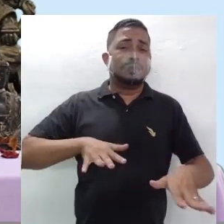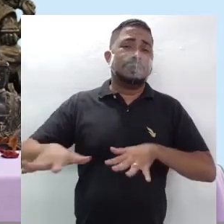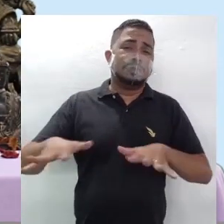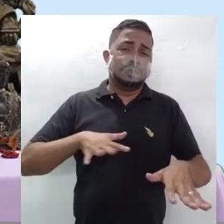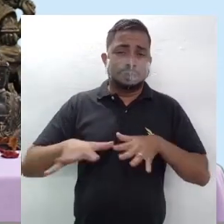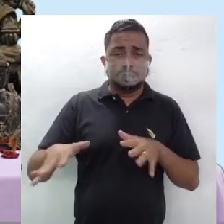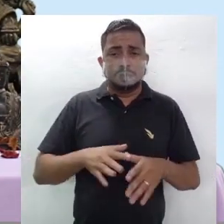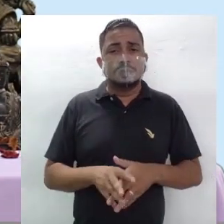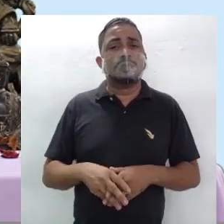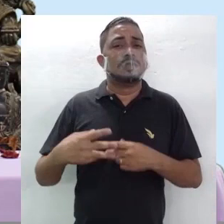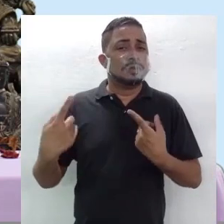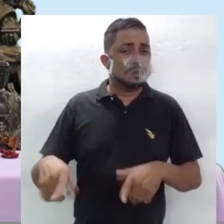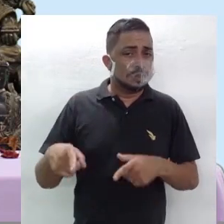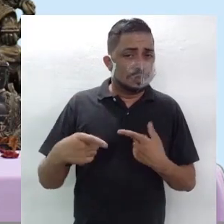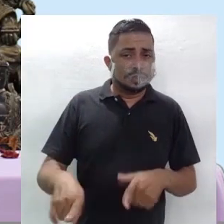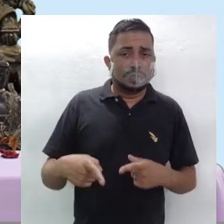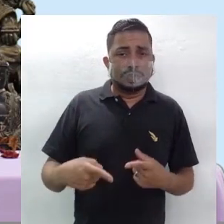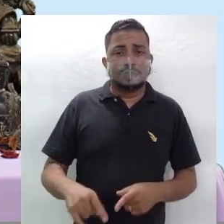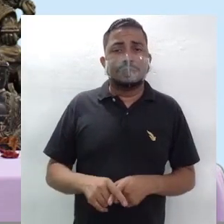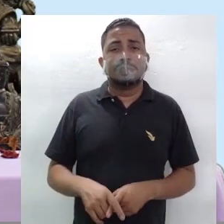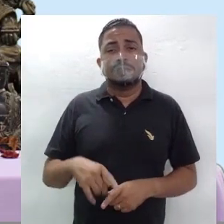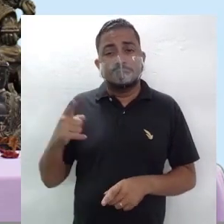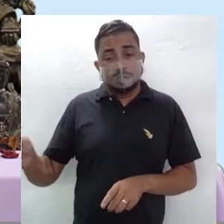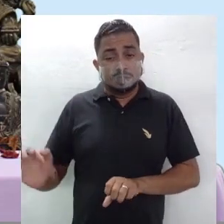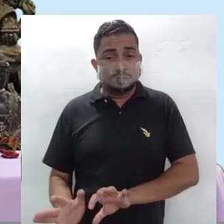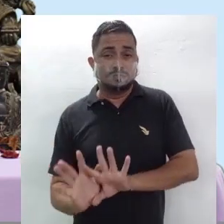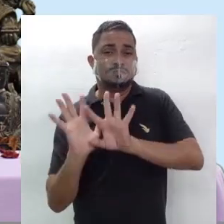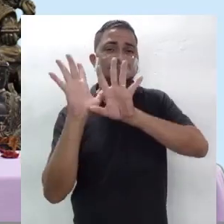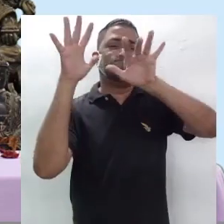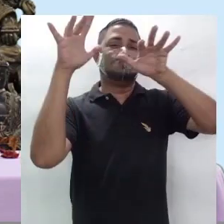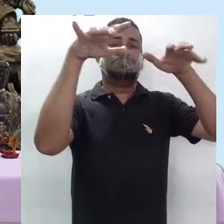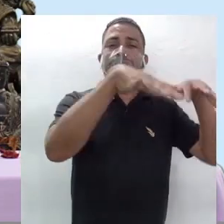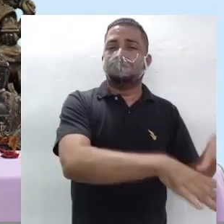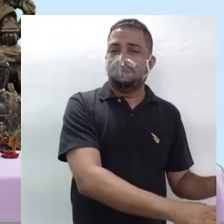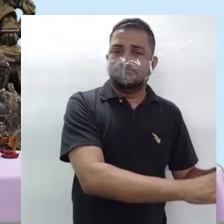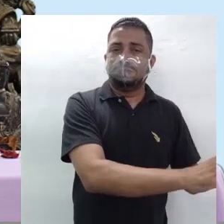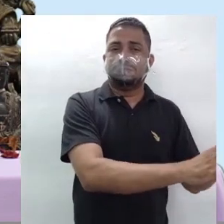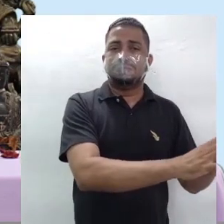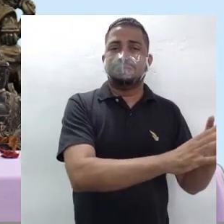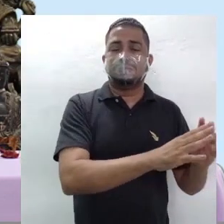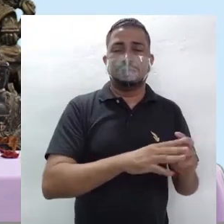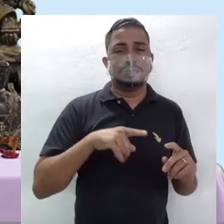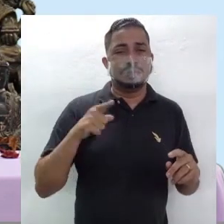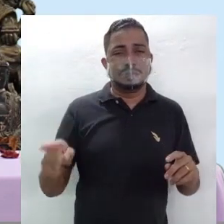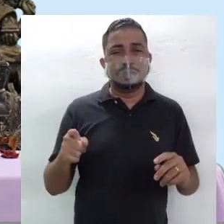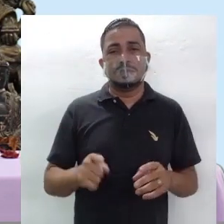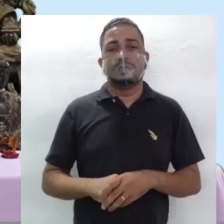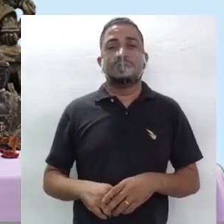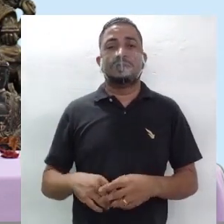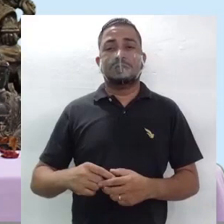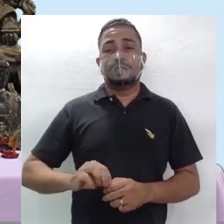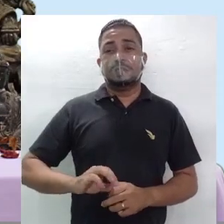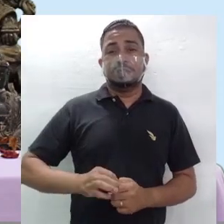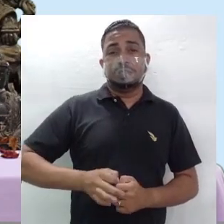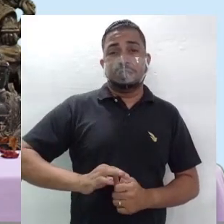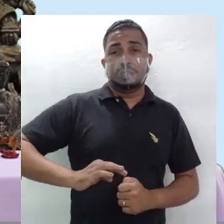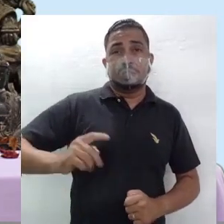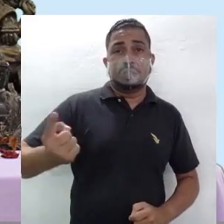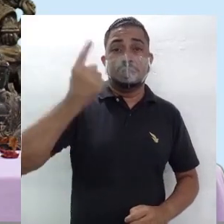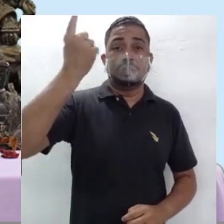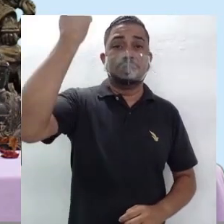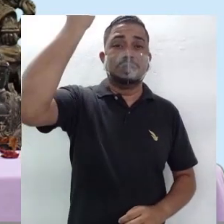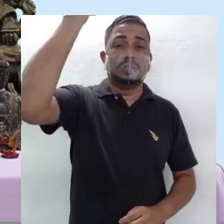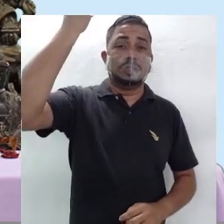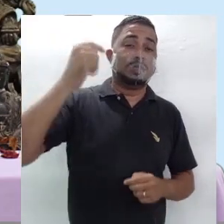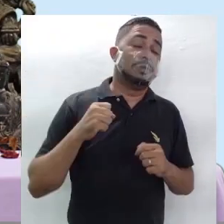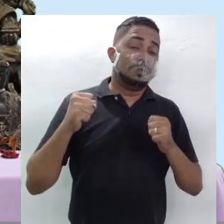movimento é que provoca esse tsunami, né? Essa onda, né, gigante e que